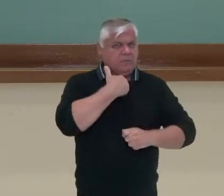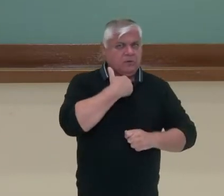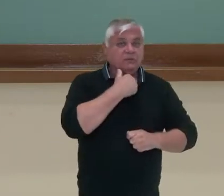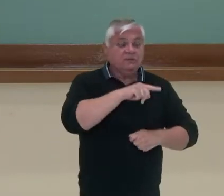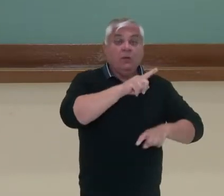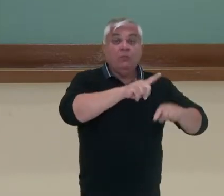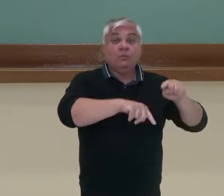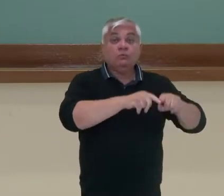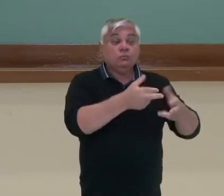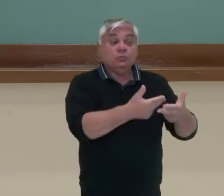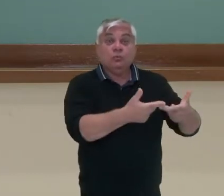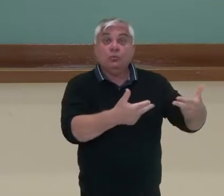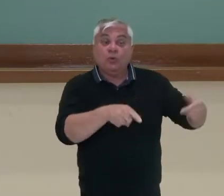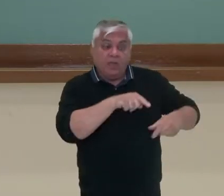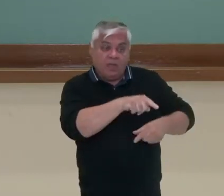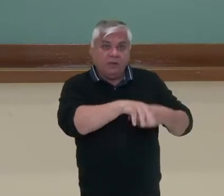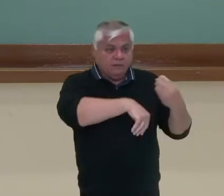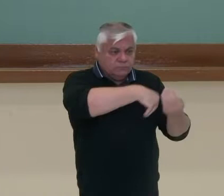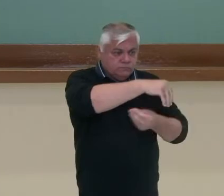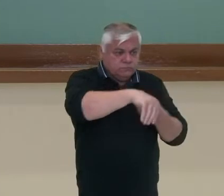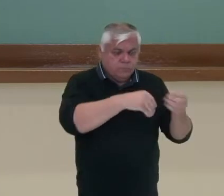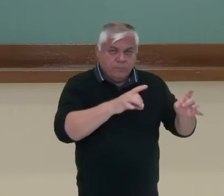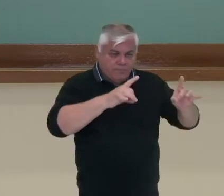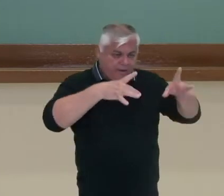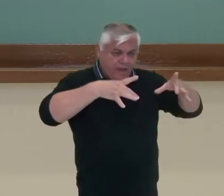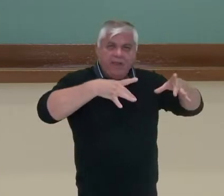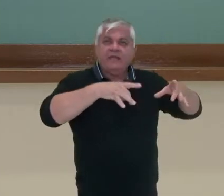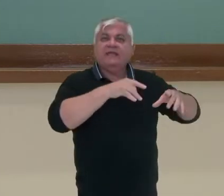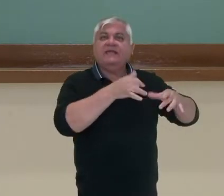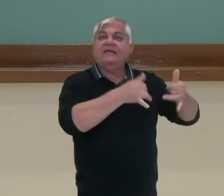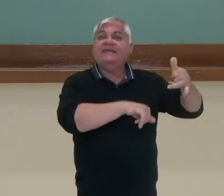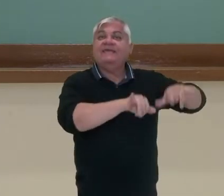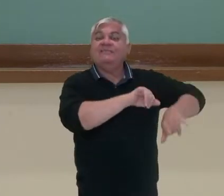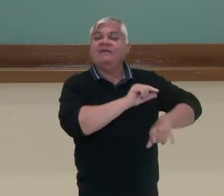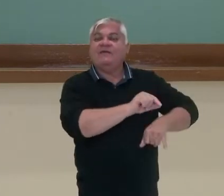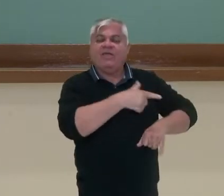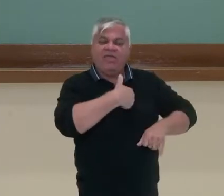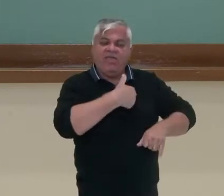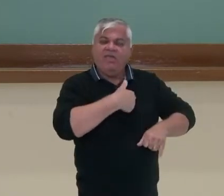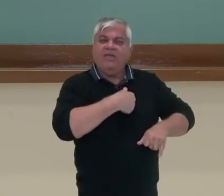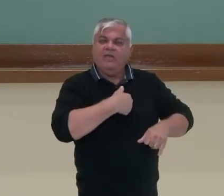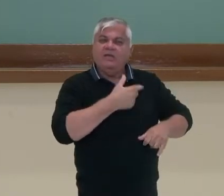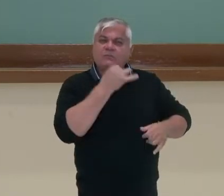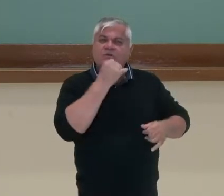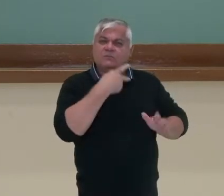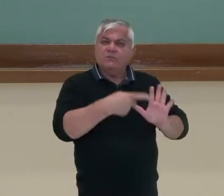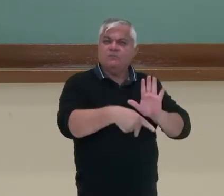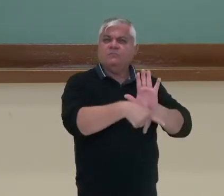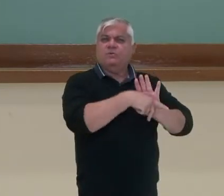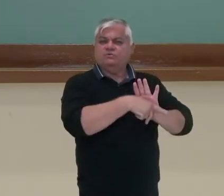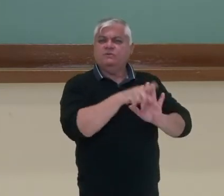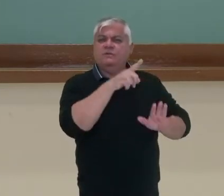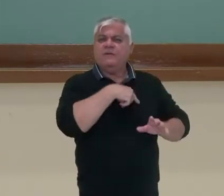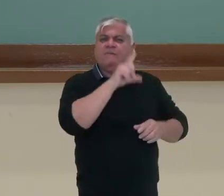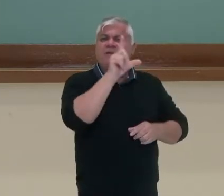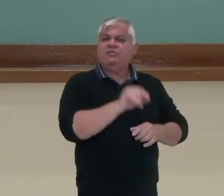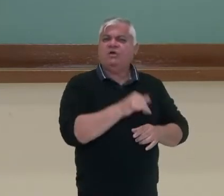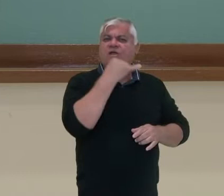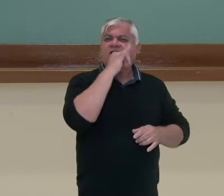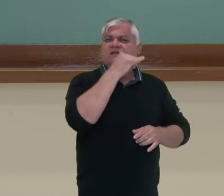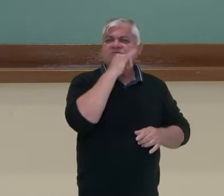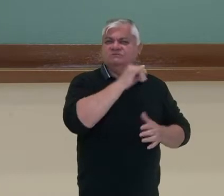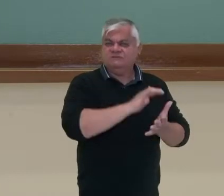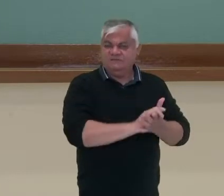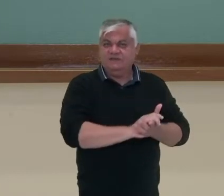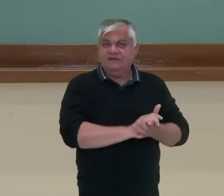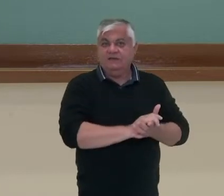ou seja, o que é formado durante a reação química, são mais estáveis ou possuem uma menor energia livre de Gibbs do